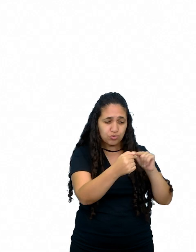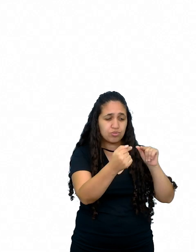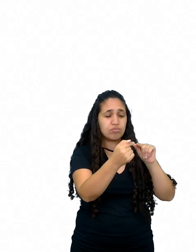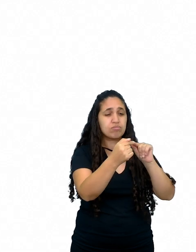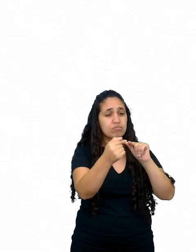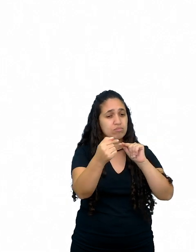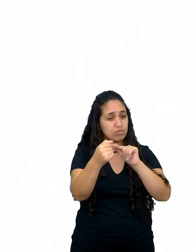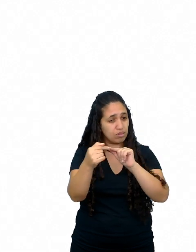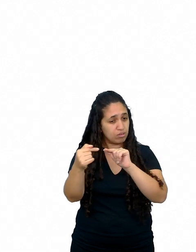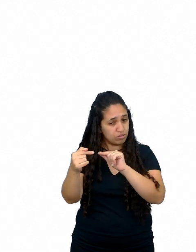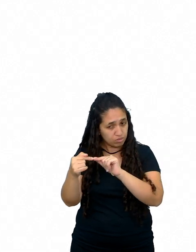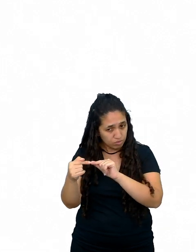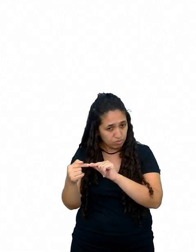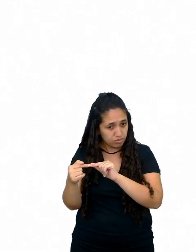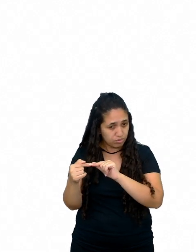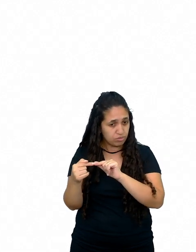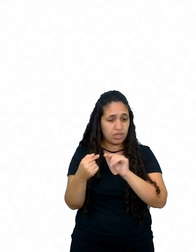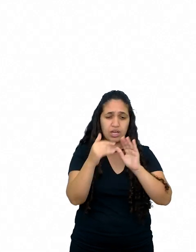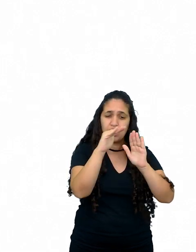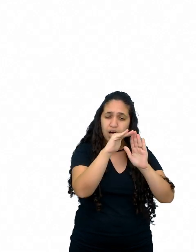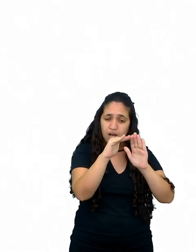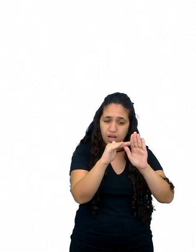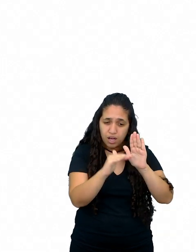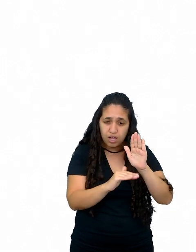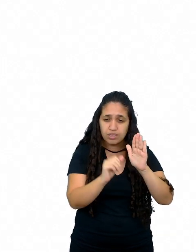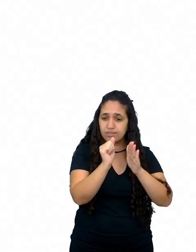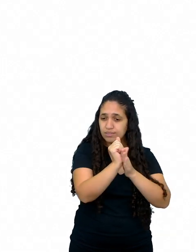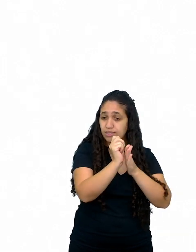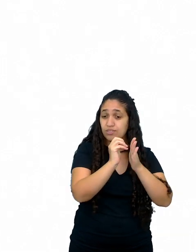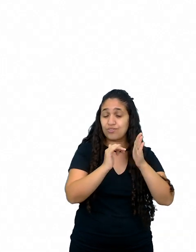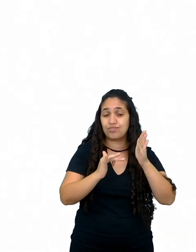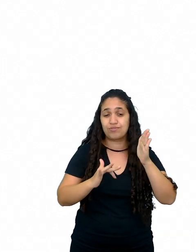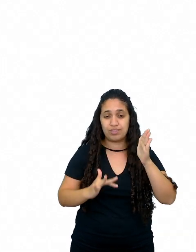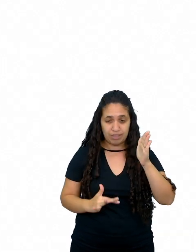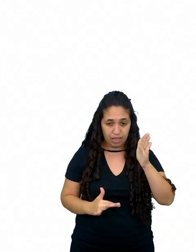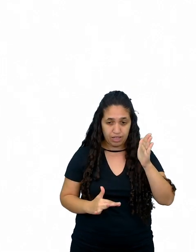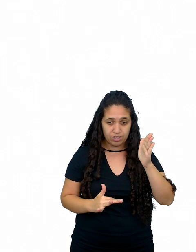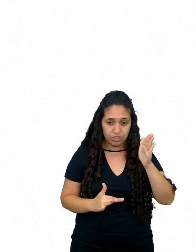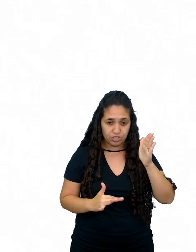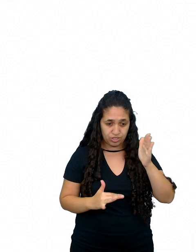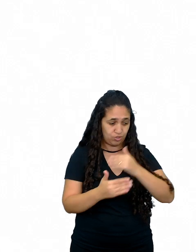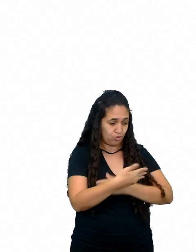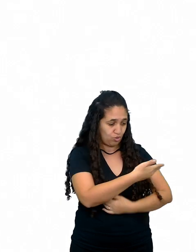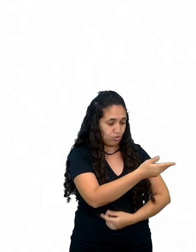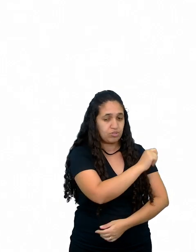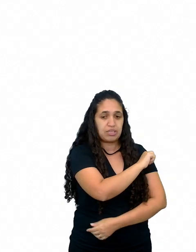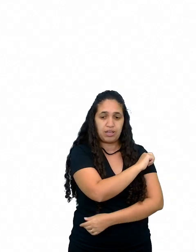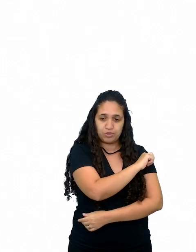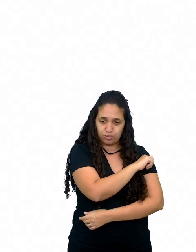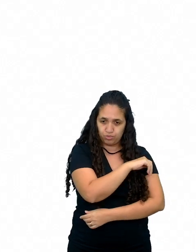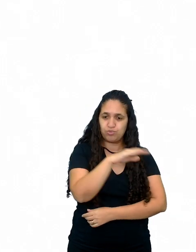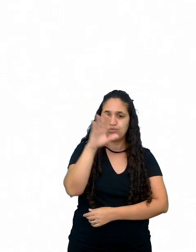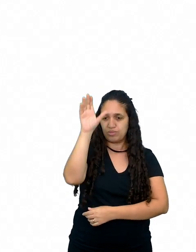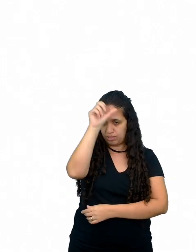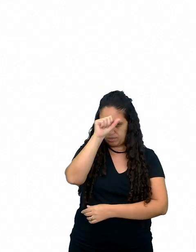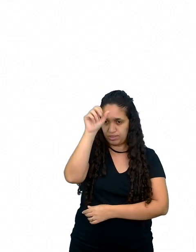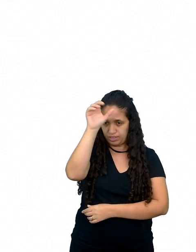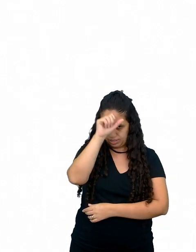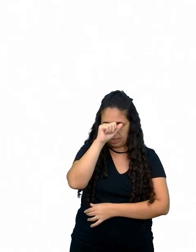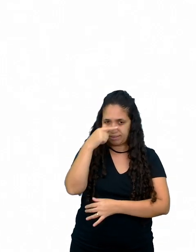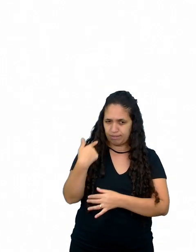objetivos, aonde essas atividades vão levar aos nossos estudantes. Então, eu junto com as